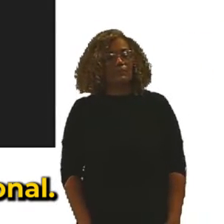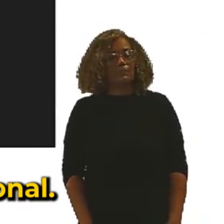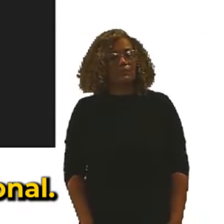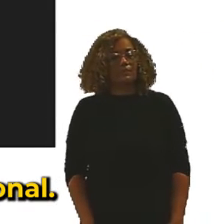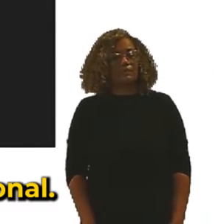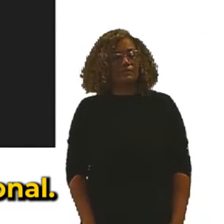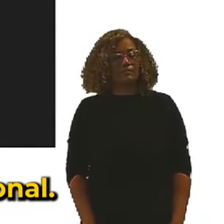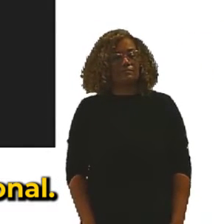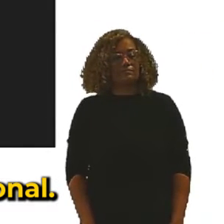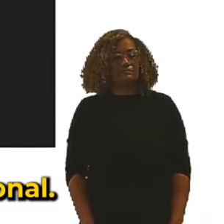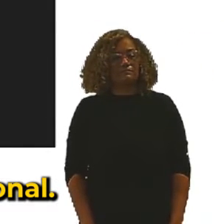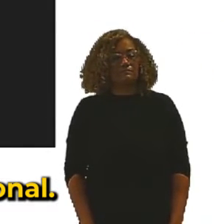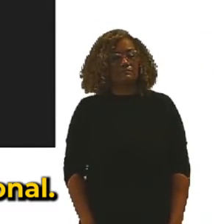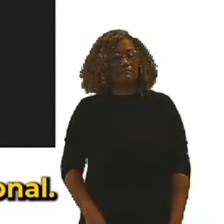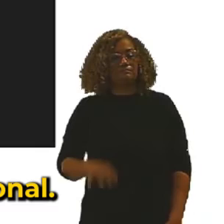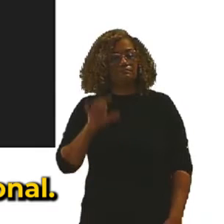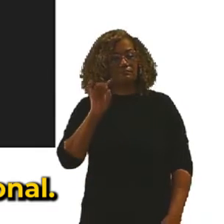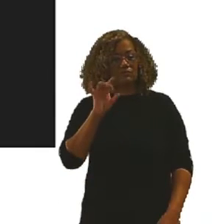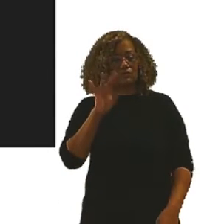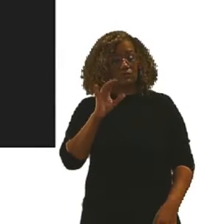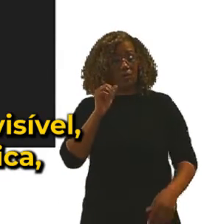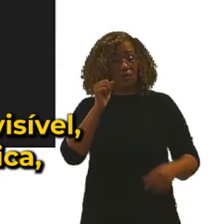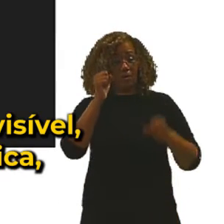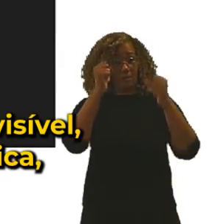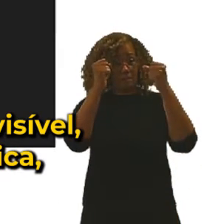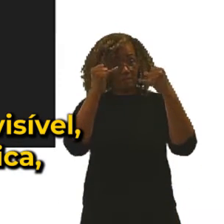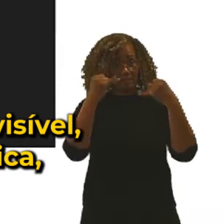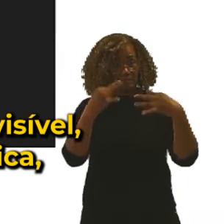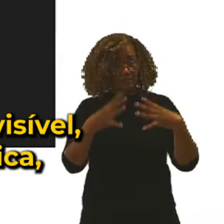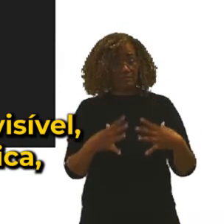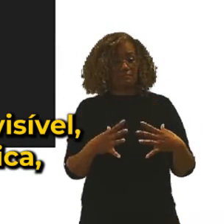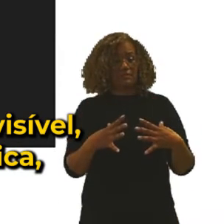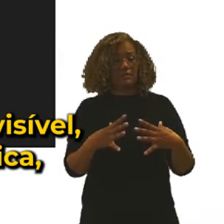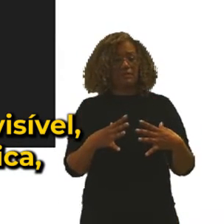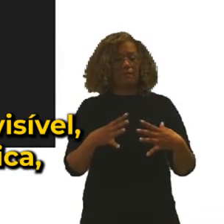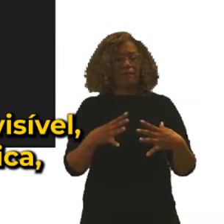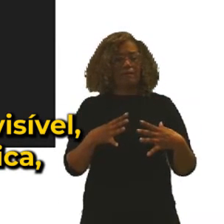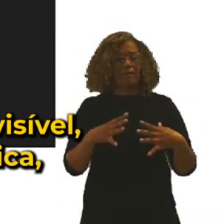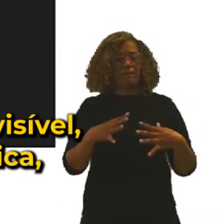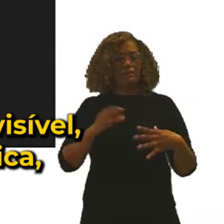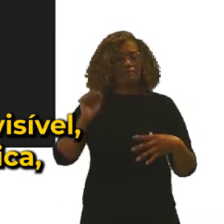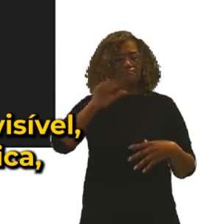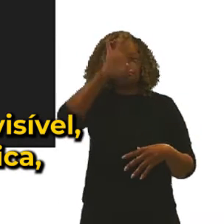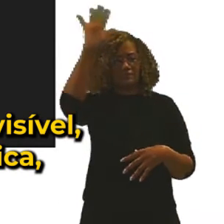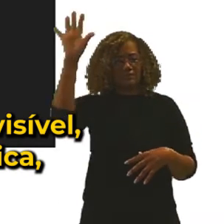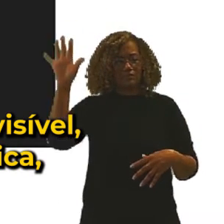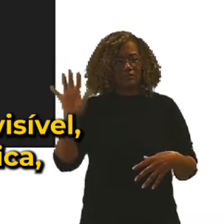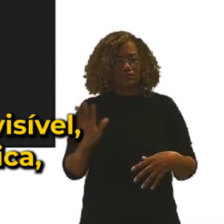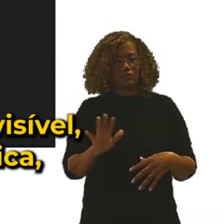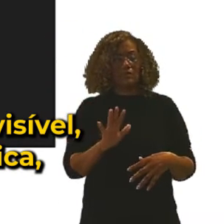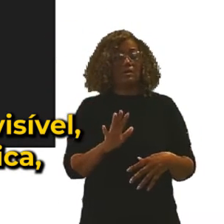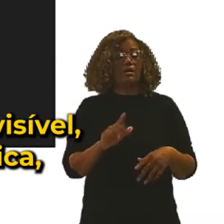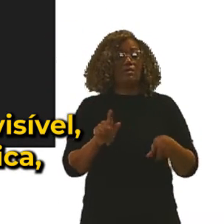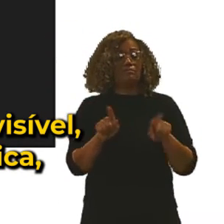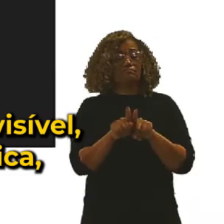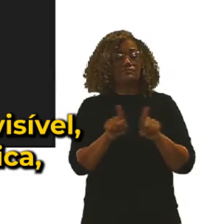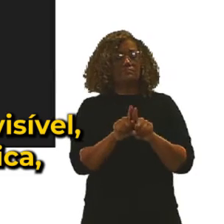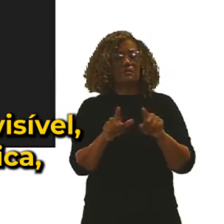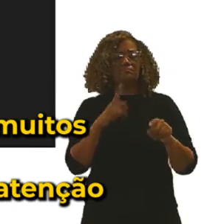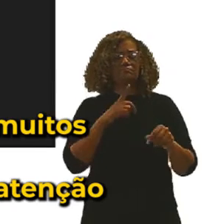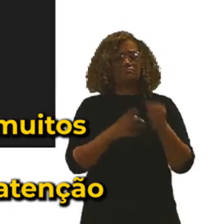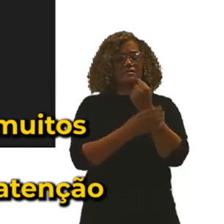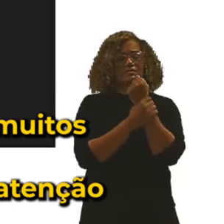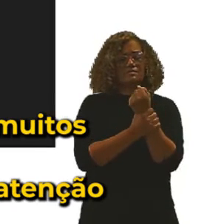Sobre os dados trazidos, né, do cenário nacional, aqui o destaco dessa pesquisa Visível e Invisível no Fórum Brasileiro de Segurança Pública, publicada